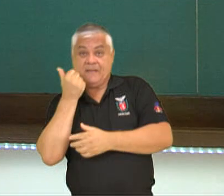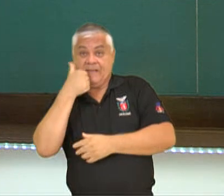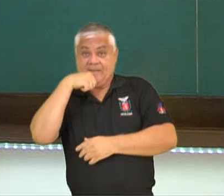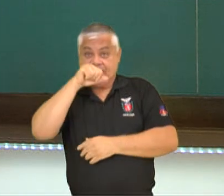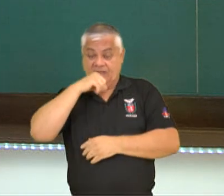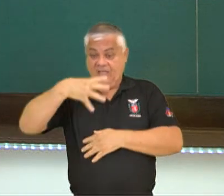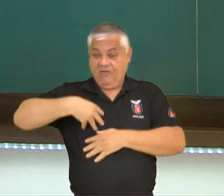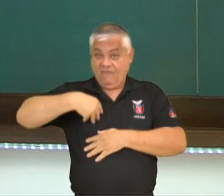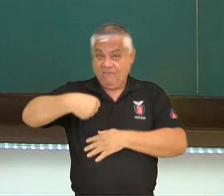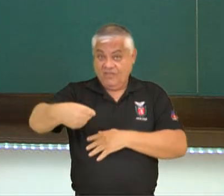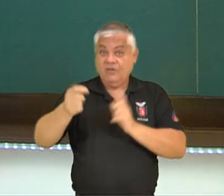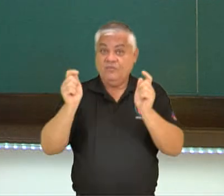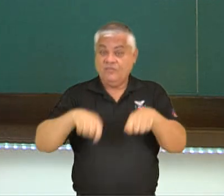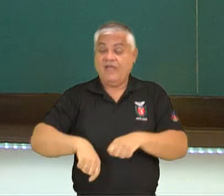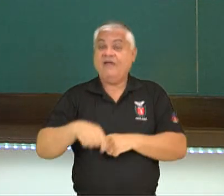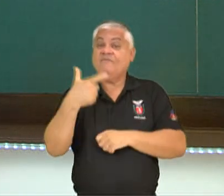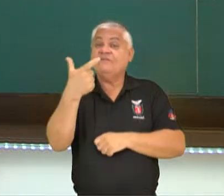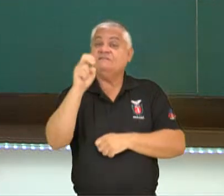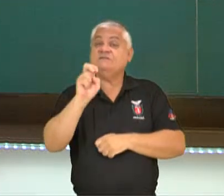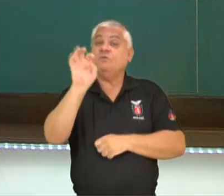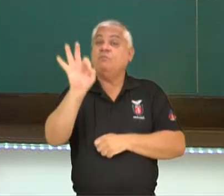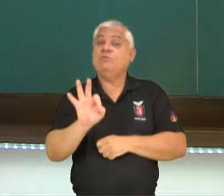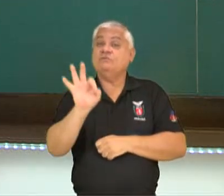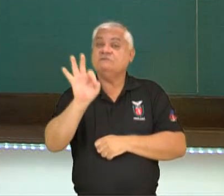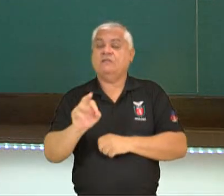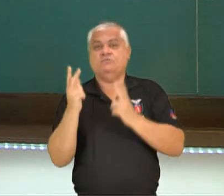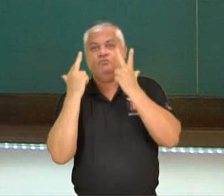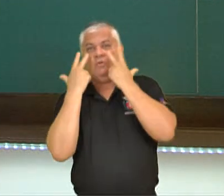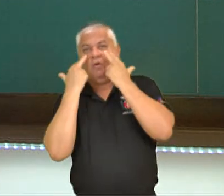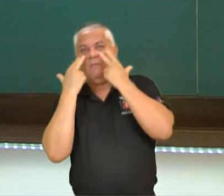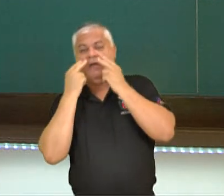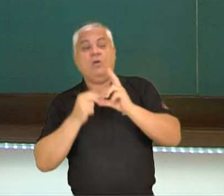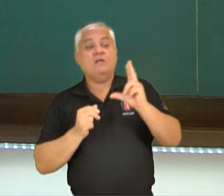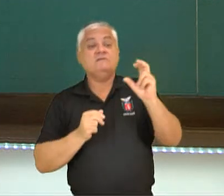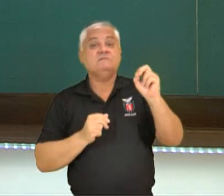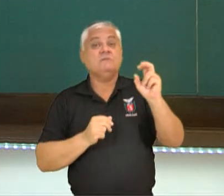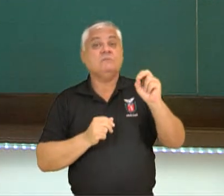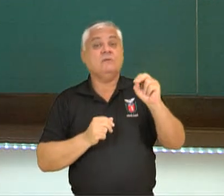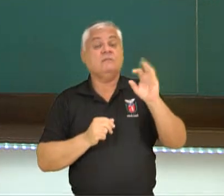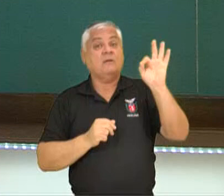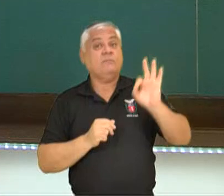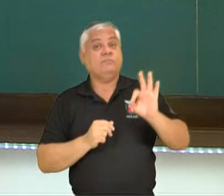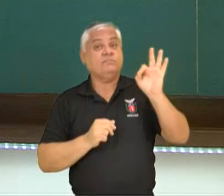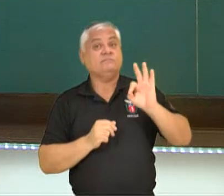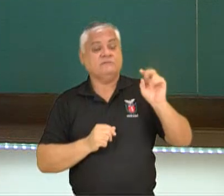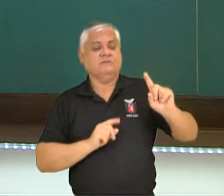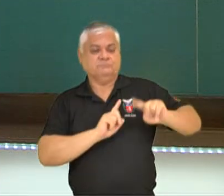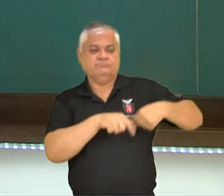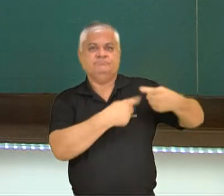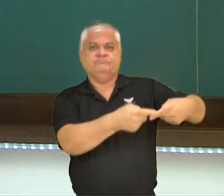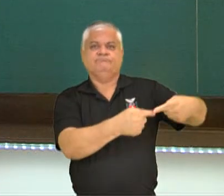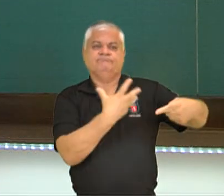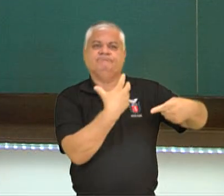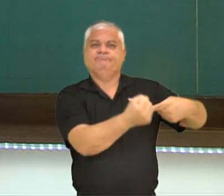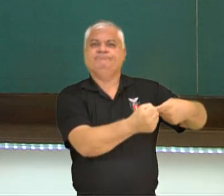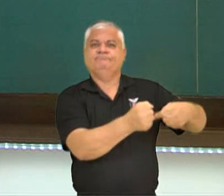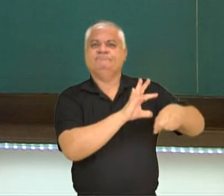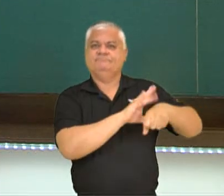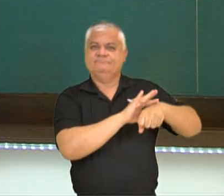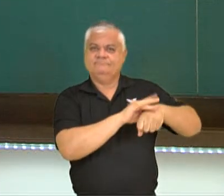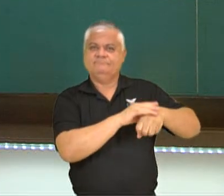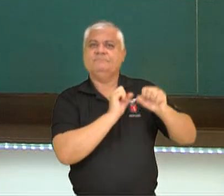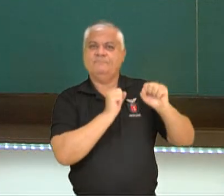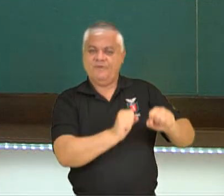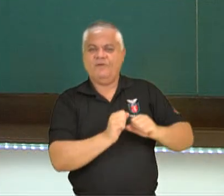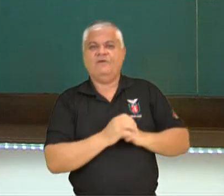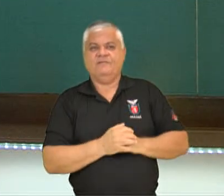tenho 25% de chance de nascer uma criança não afetada, 50% de chance de uma criança ser portadora e 25% de chance